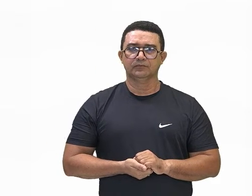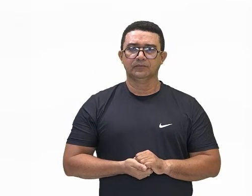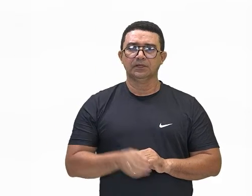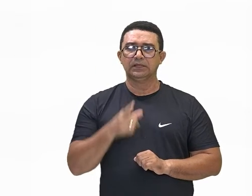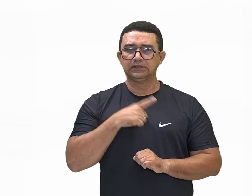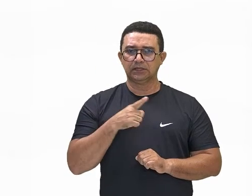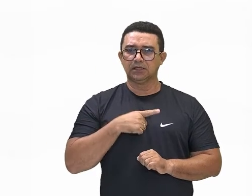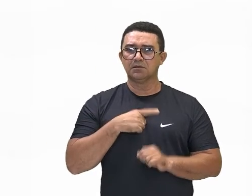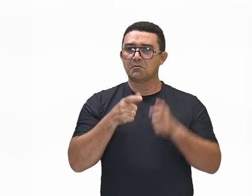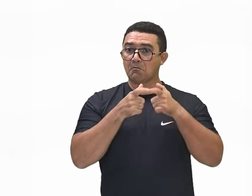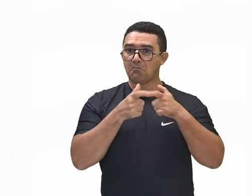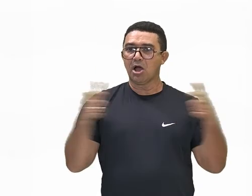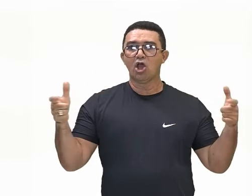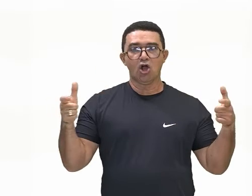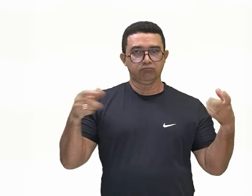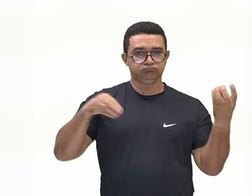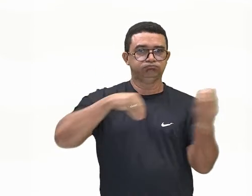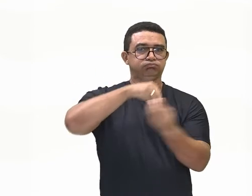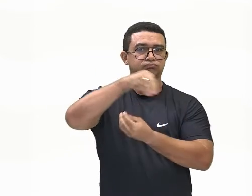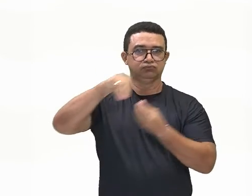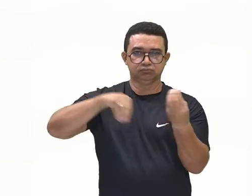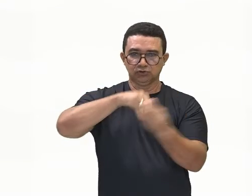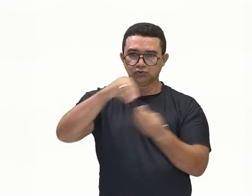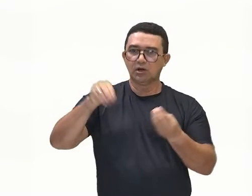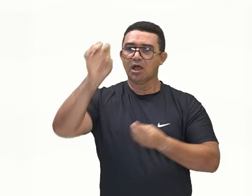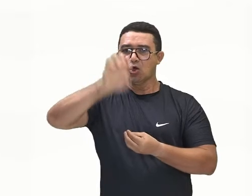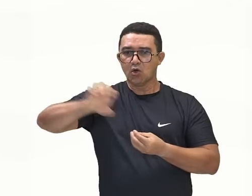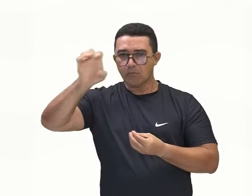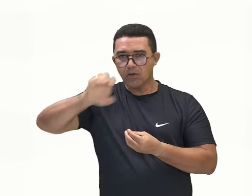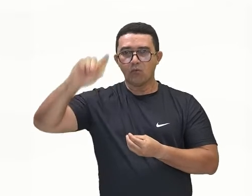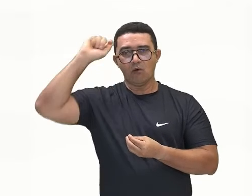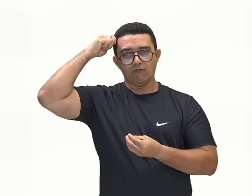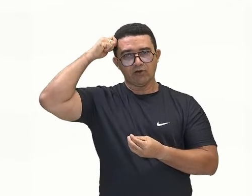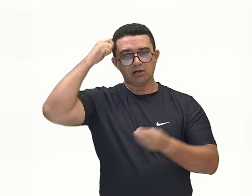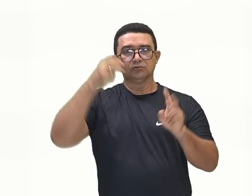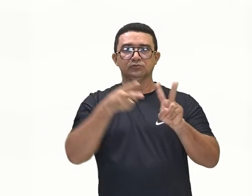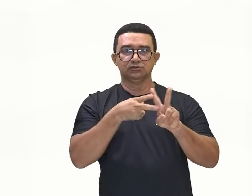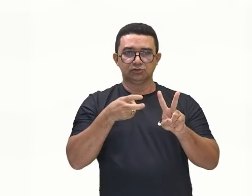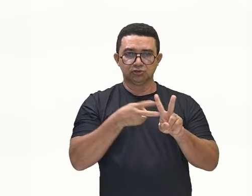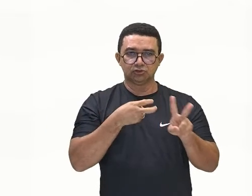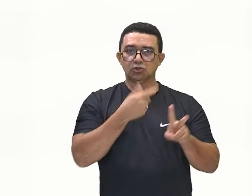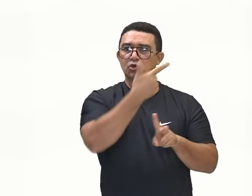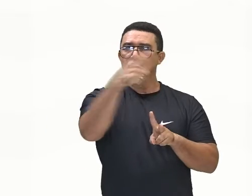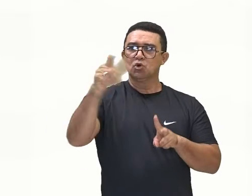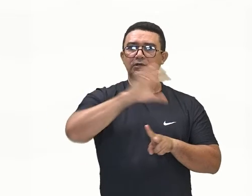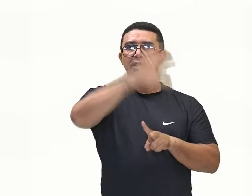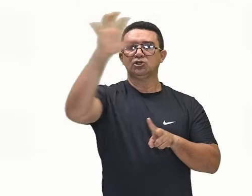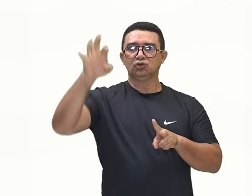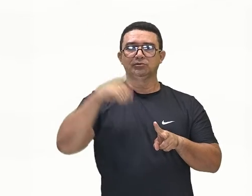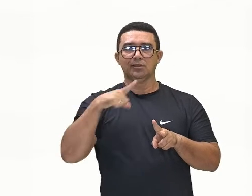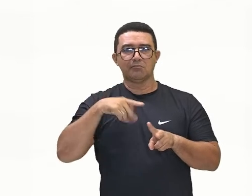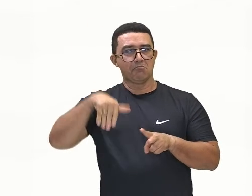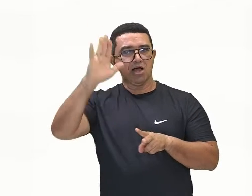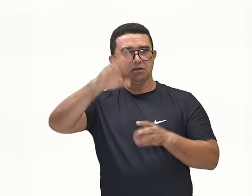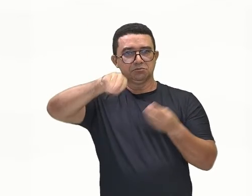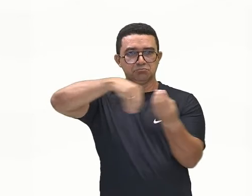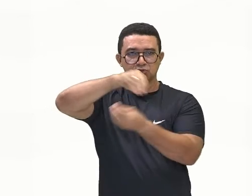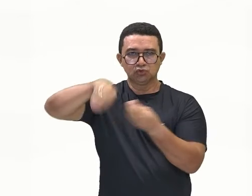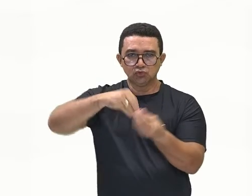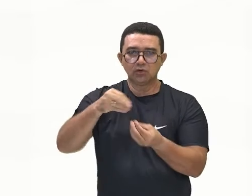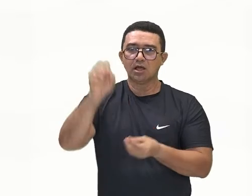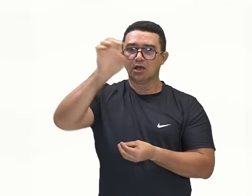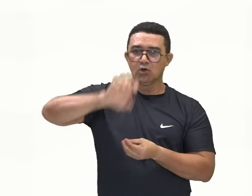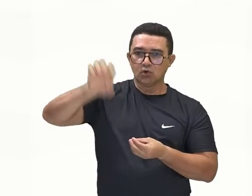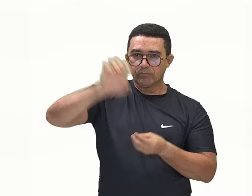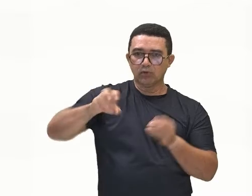houve o predomínio dessa miscigenação entre europeus, africanos e índios. Em outras, vai predominar mais entre